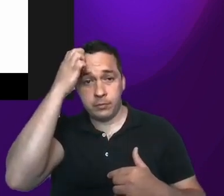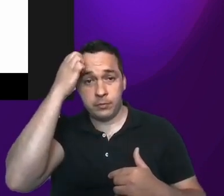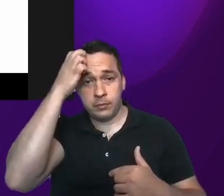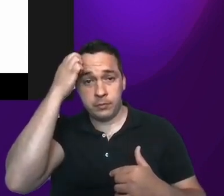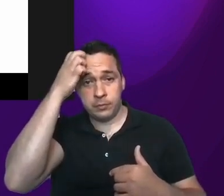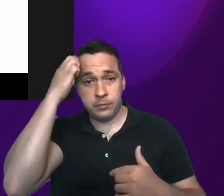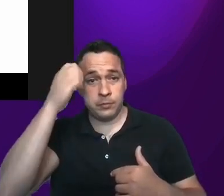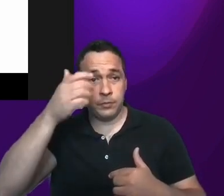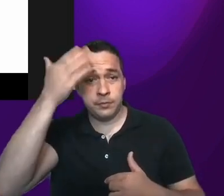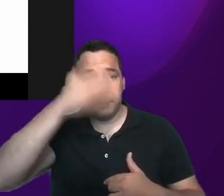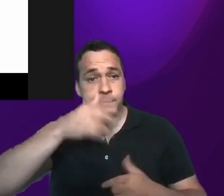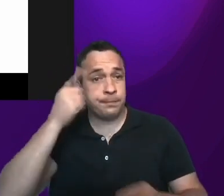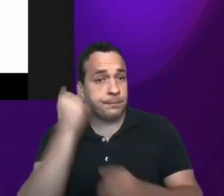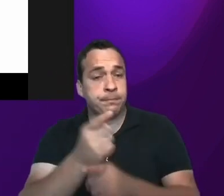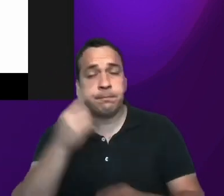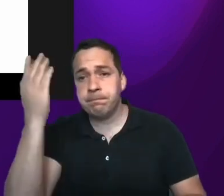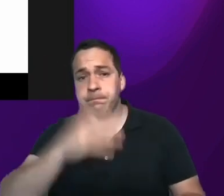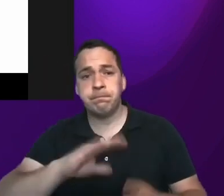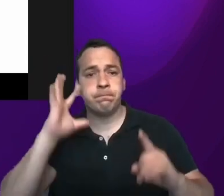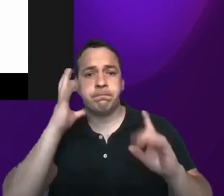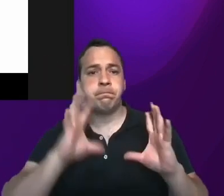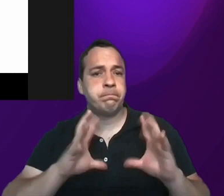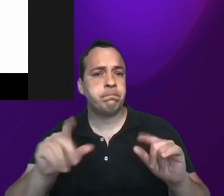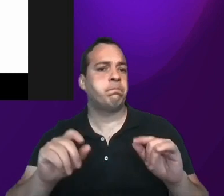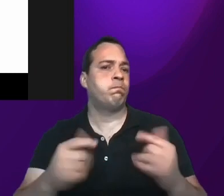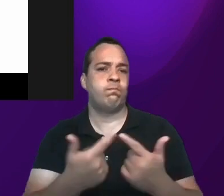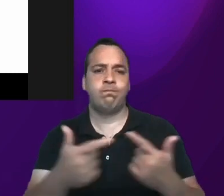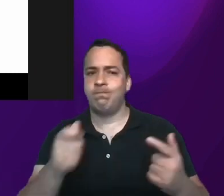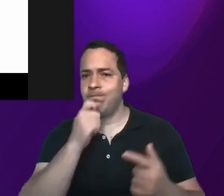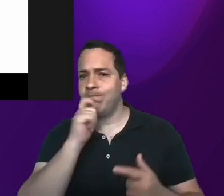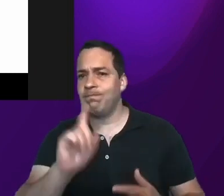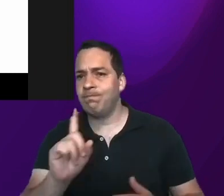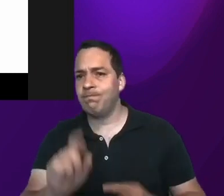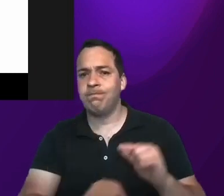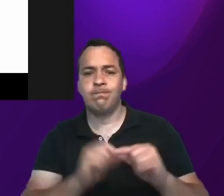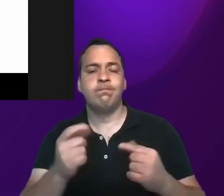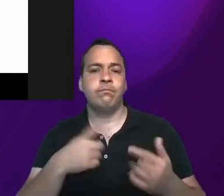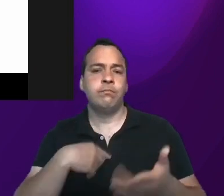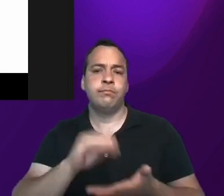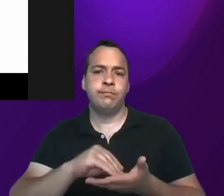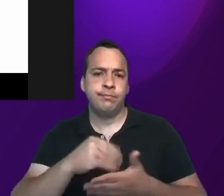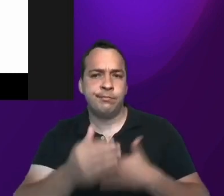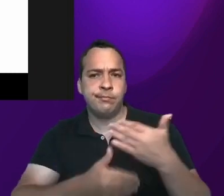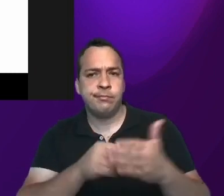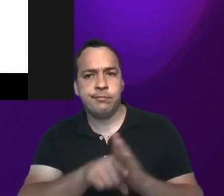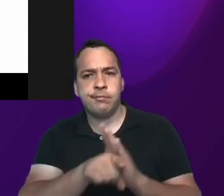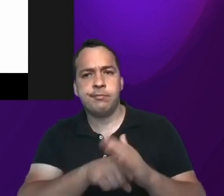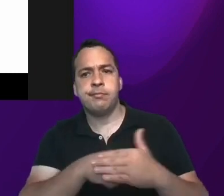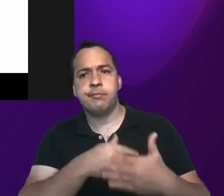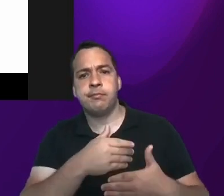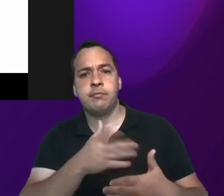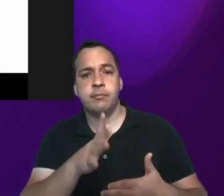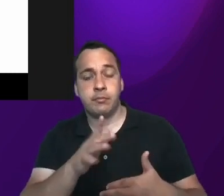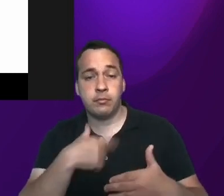são suficientes para definir o papel da diminuição da perfusão cerebral no declínio cognitivo, mas esse grande estudo está em andamento